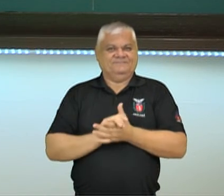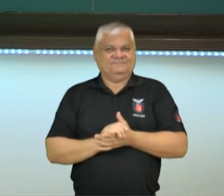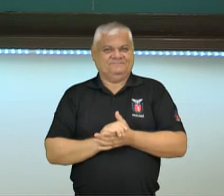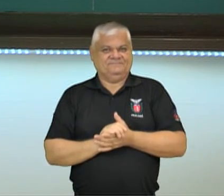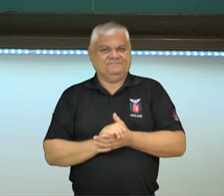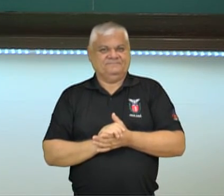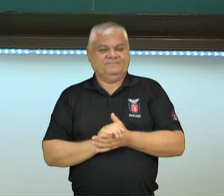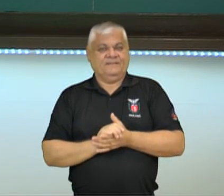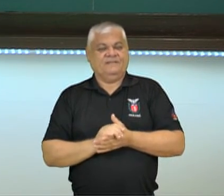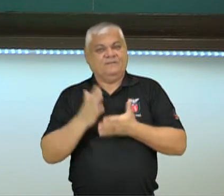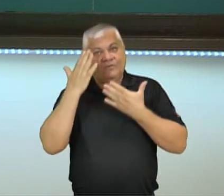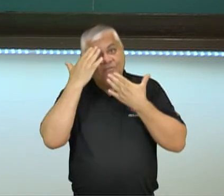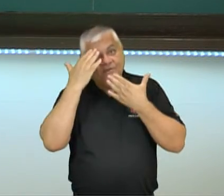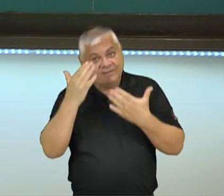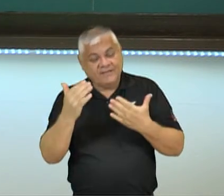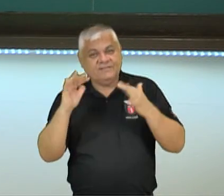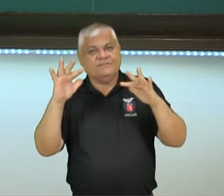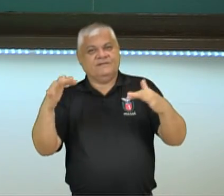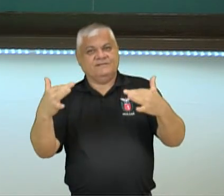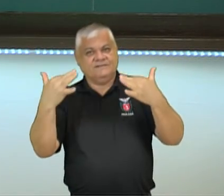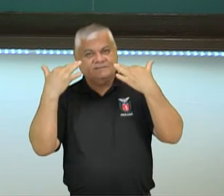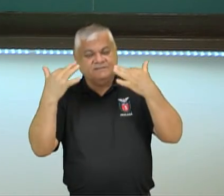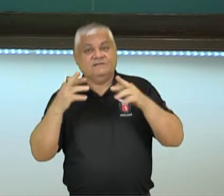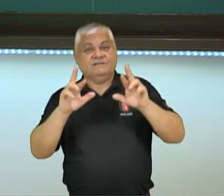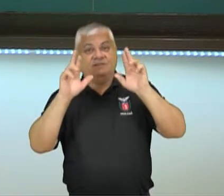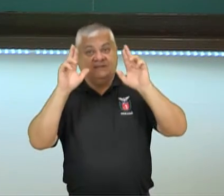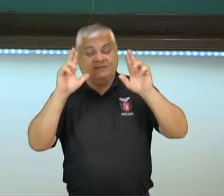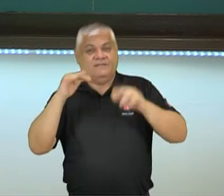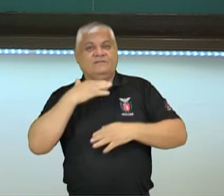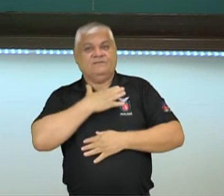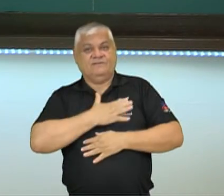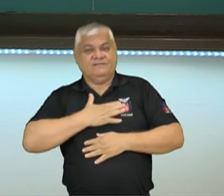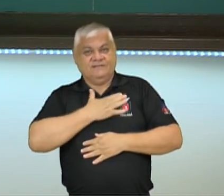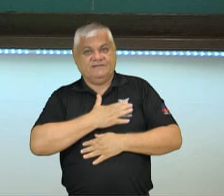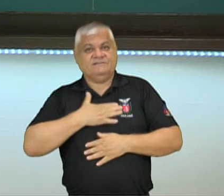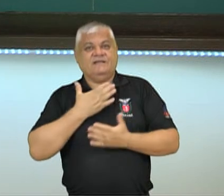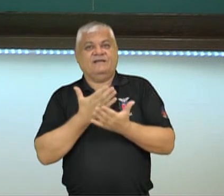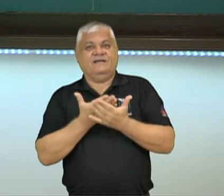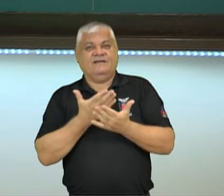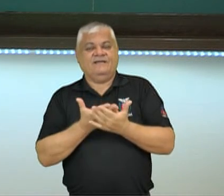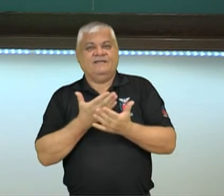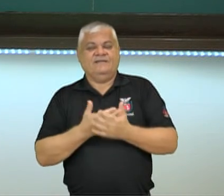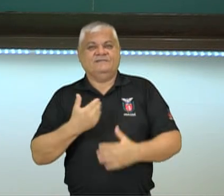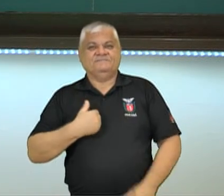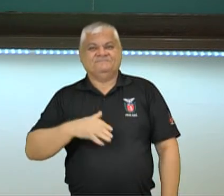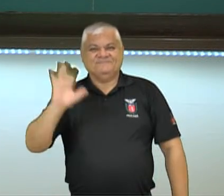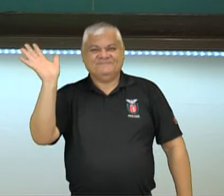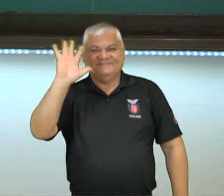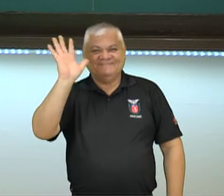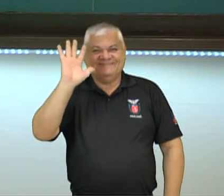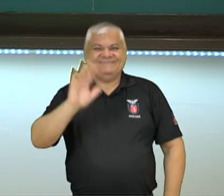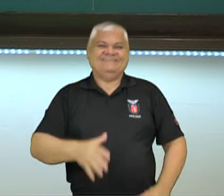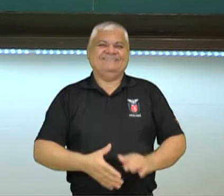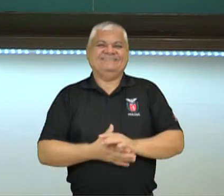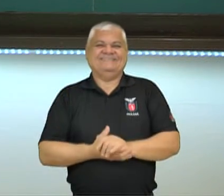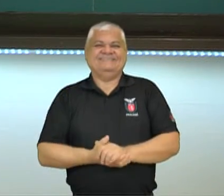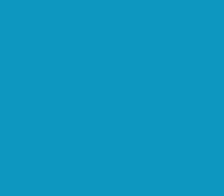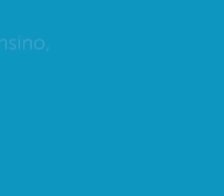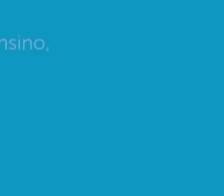adulta. Então, obrigada pela sua atenção. Espero que você tenha gostado dessa aula e até mais!